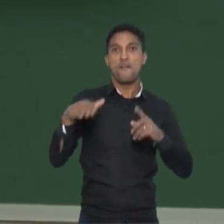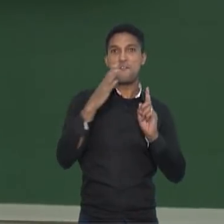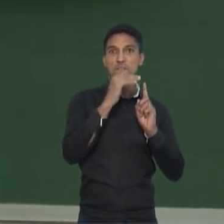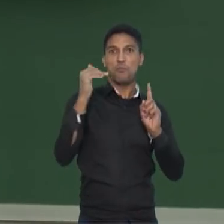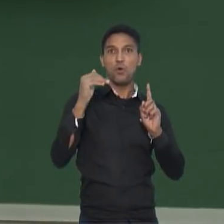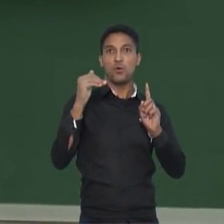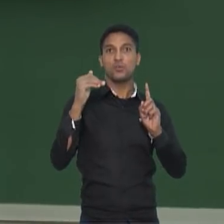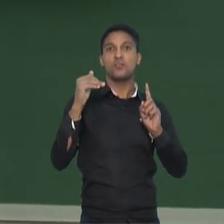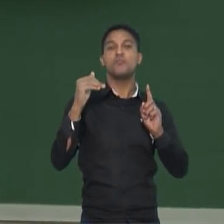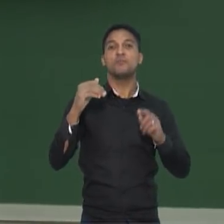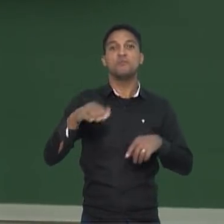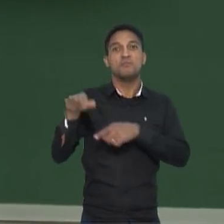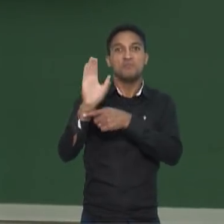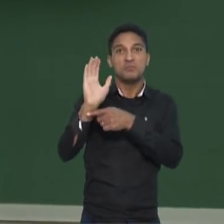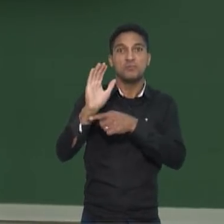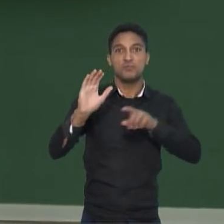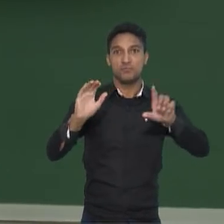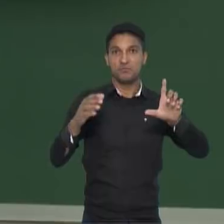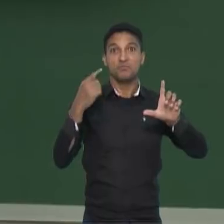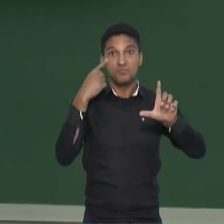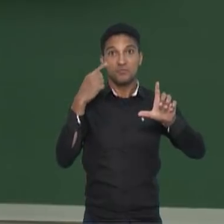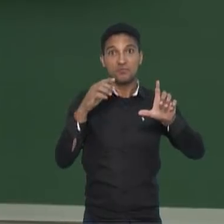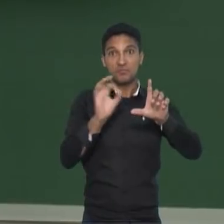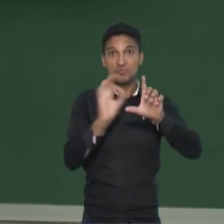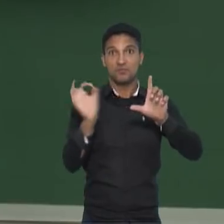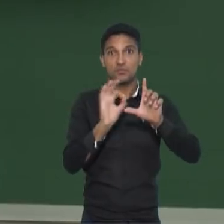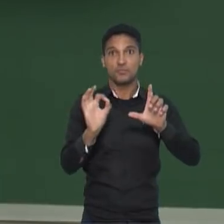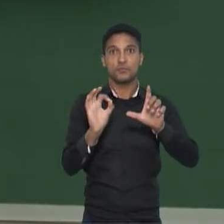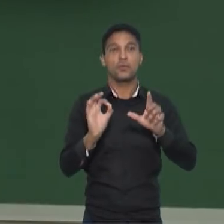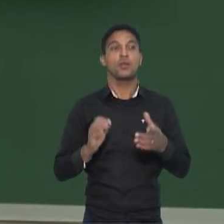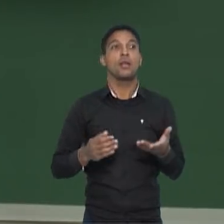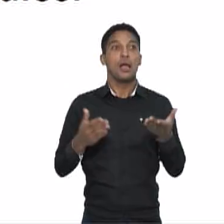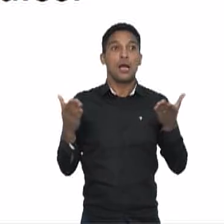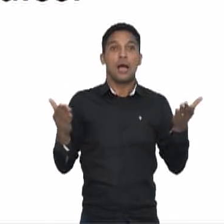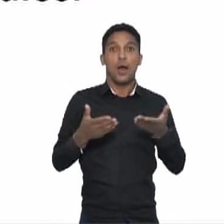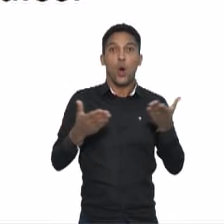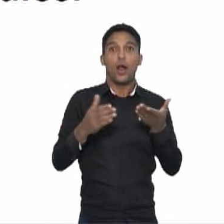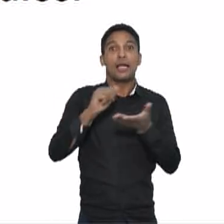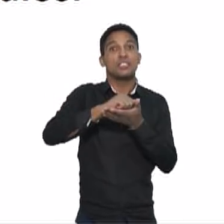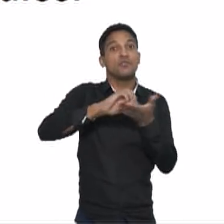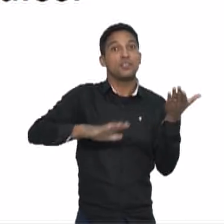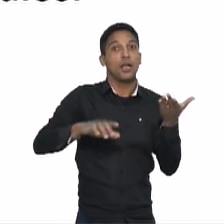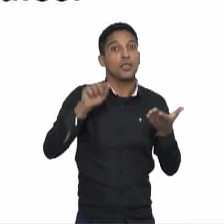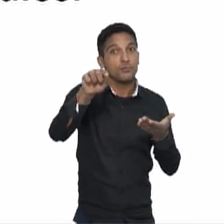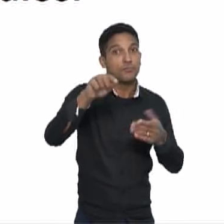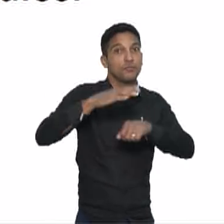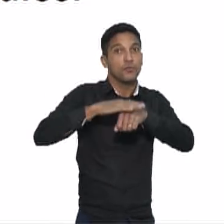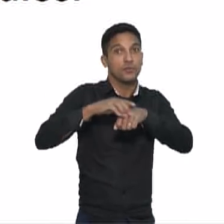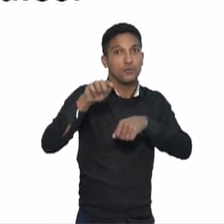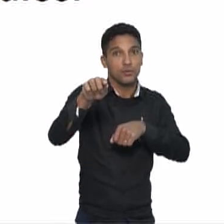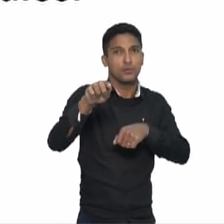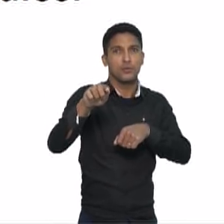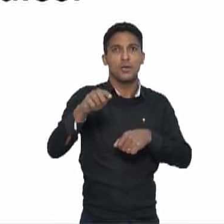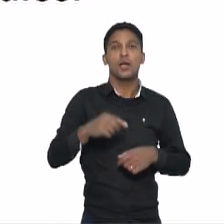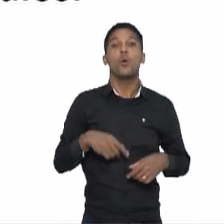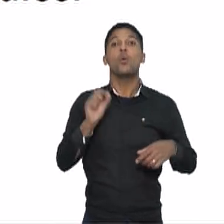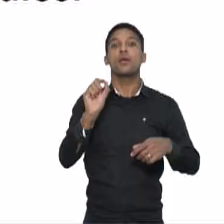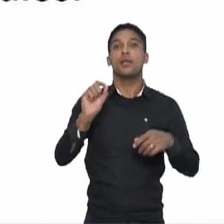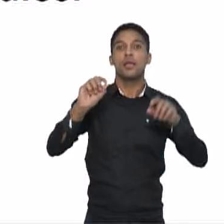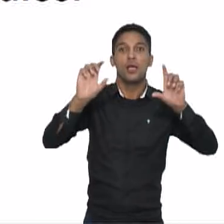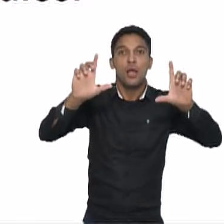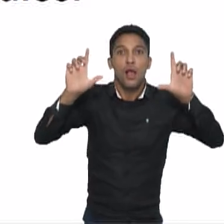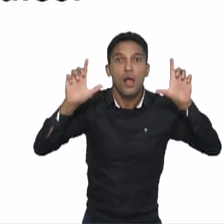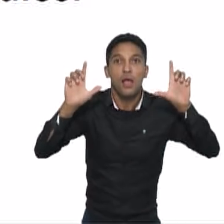Nesse sentido, eu vou deixar aqui uma atividade rapidinha com vocês. Podemos afirmar corretamente que na narrativa serial